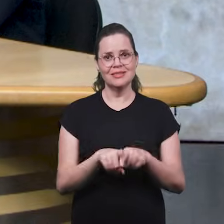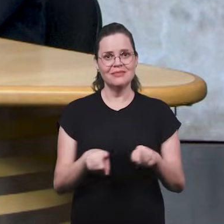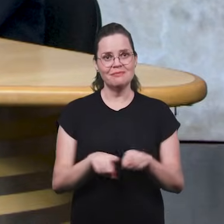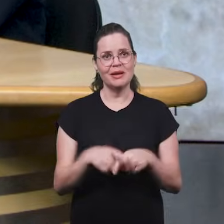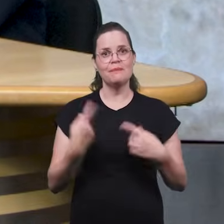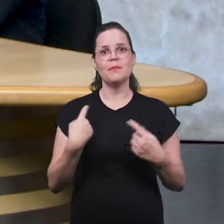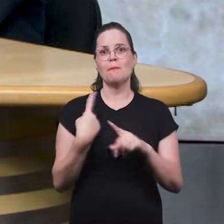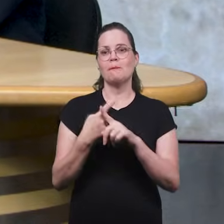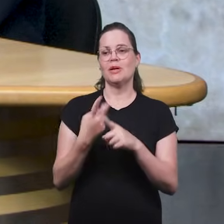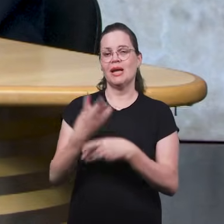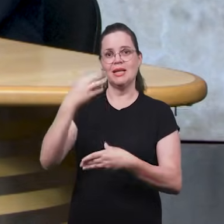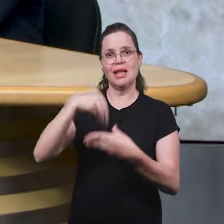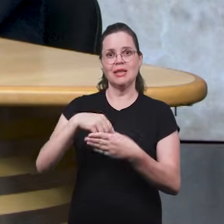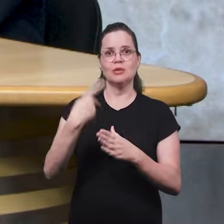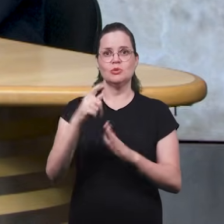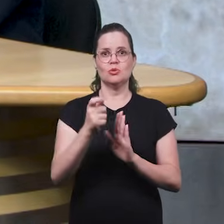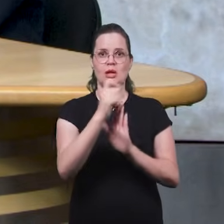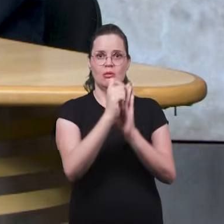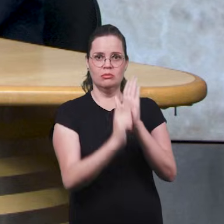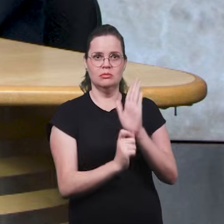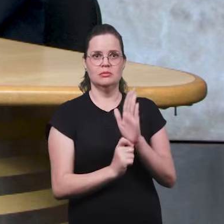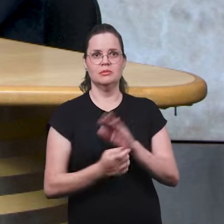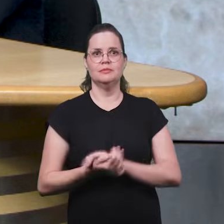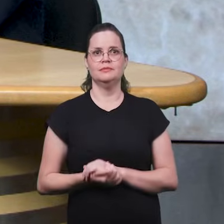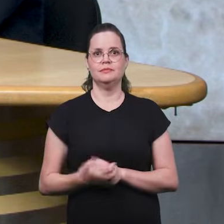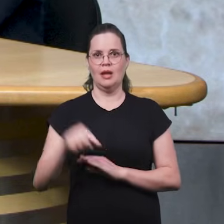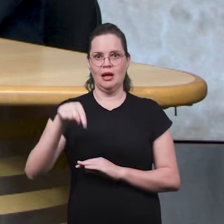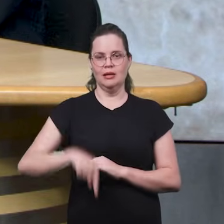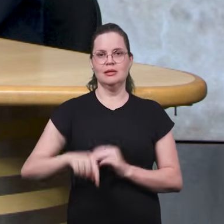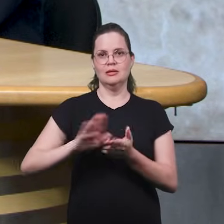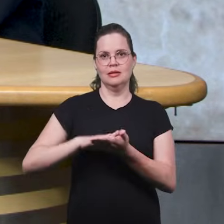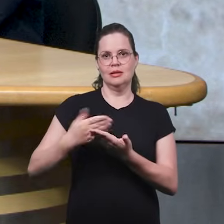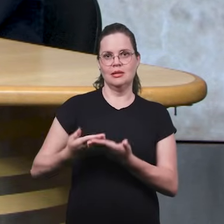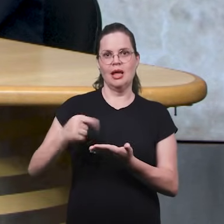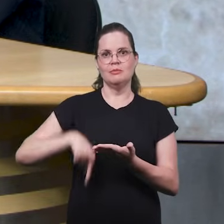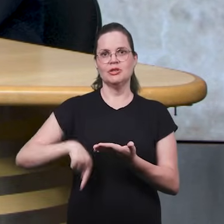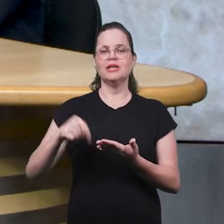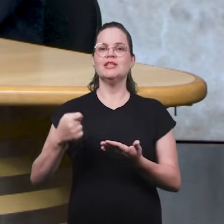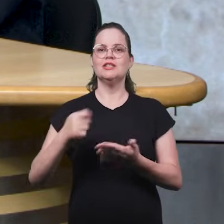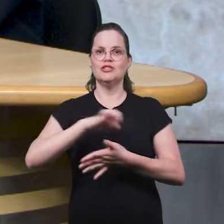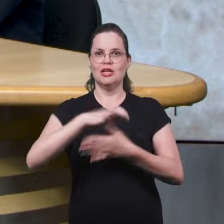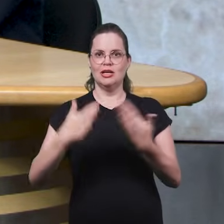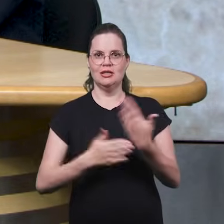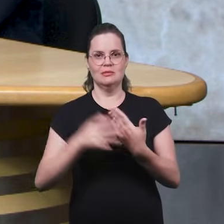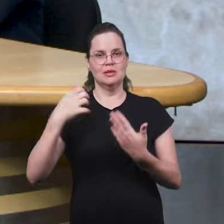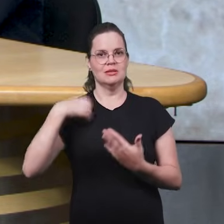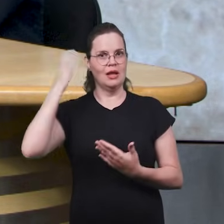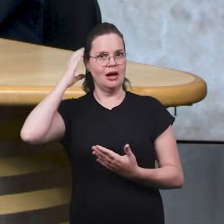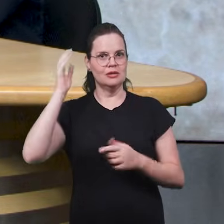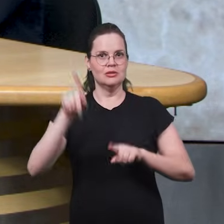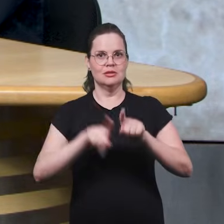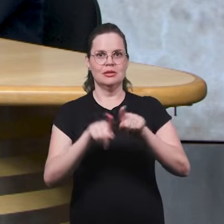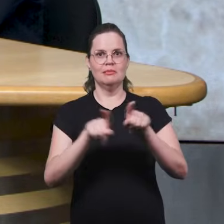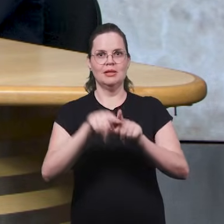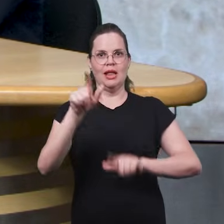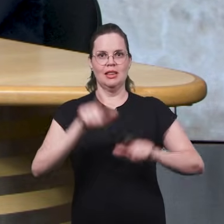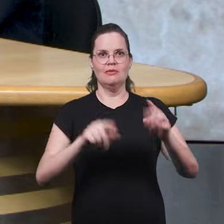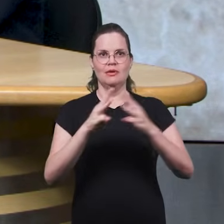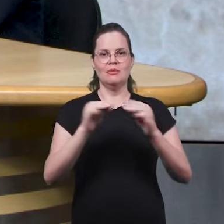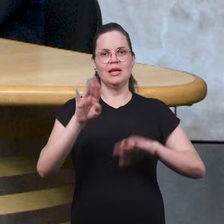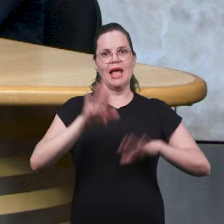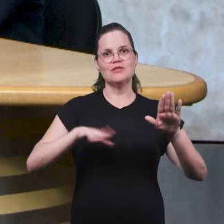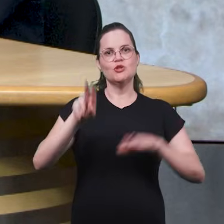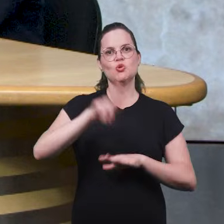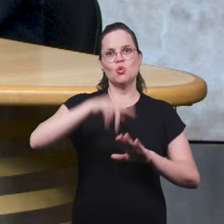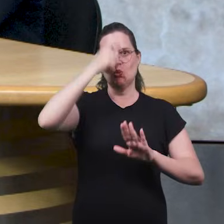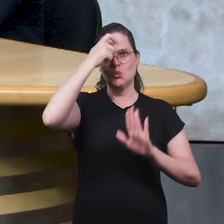do contexto do seu algoritmo, né? Nós temos uma intérprete de Libras aqui na Rádio TV Manaim, que ela, de vez em quando,